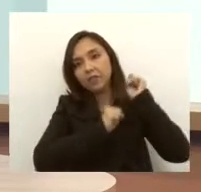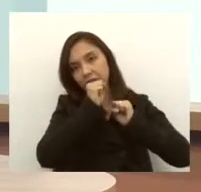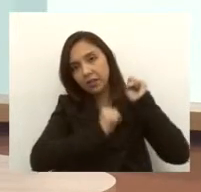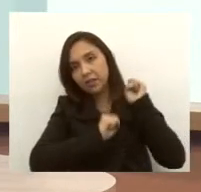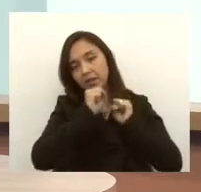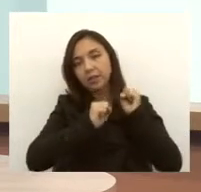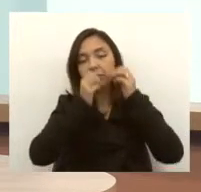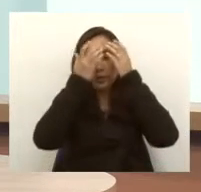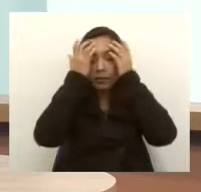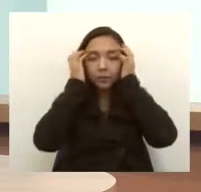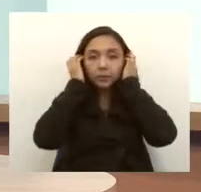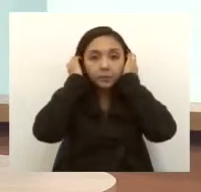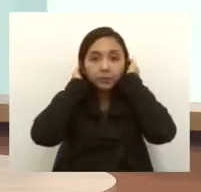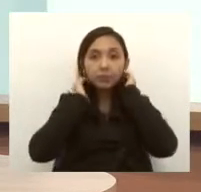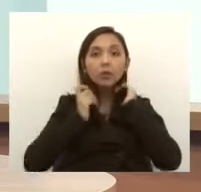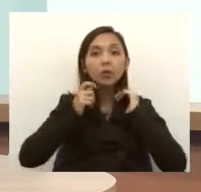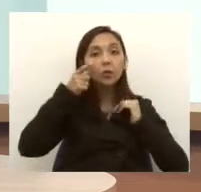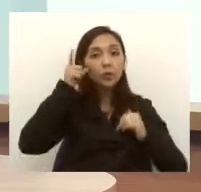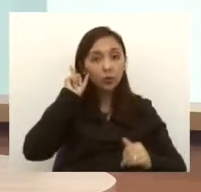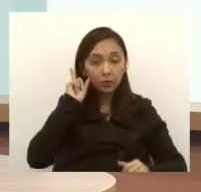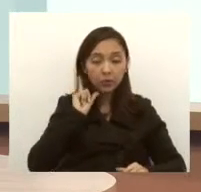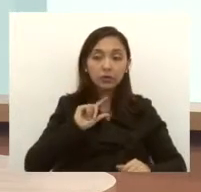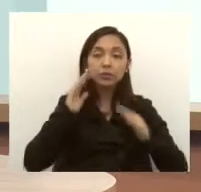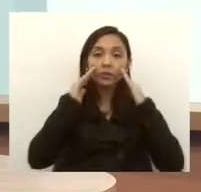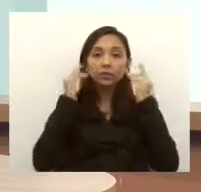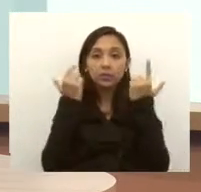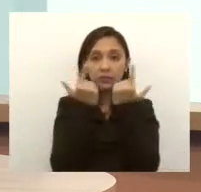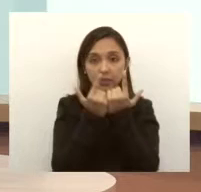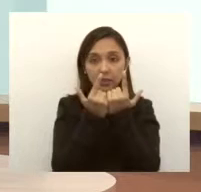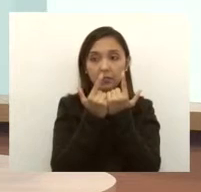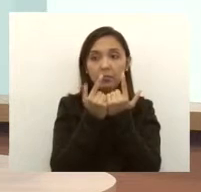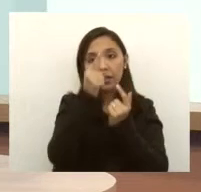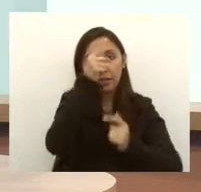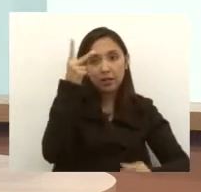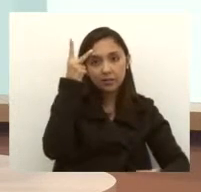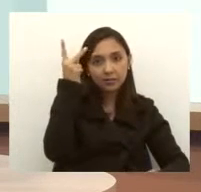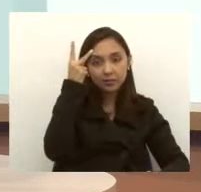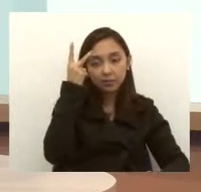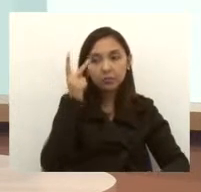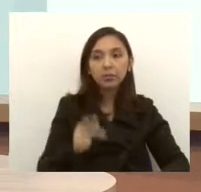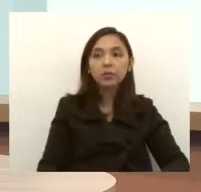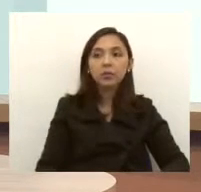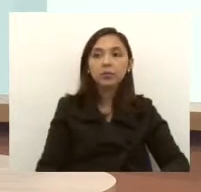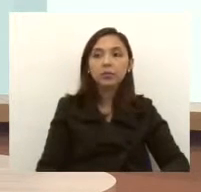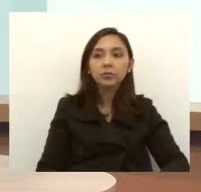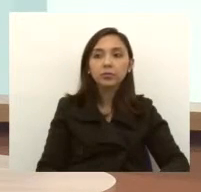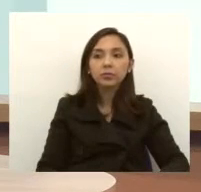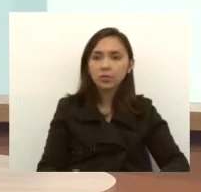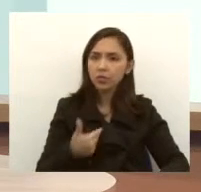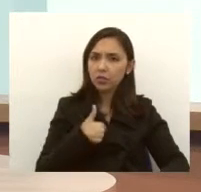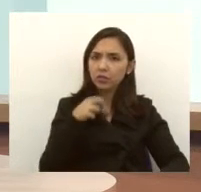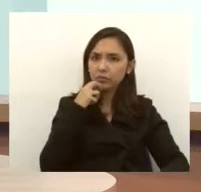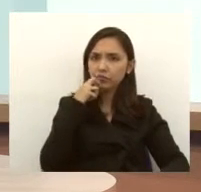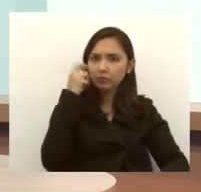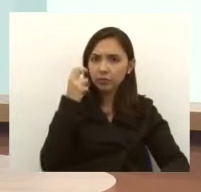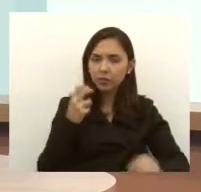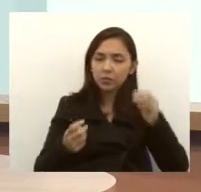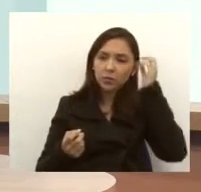nossa cidade. E ontem eu estive na Assembleia Legislativa de São Paulo e passei vergonha,